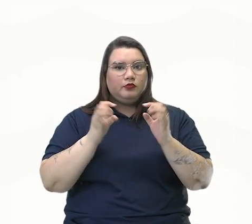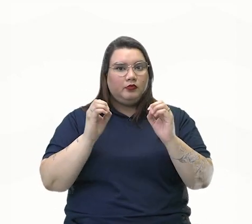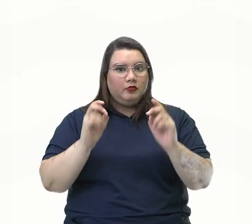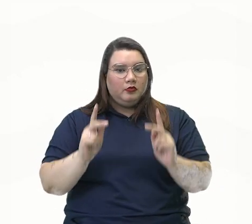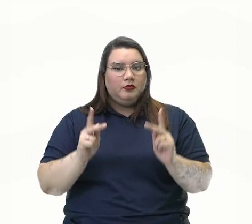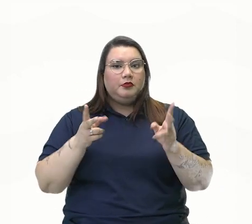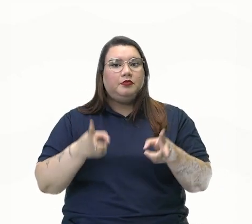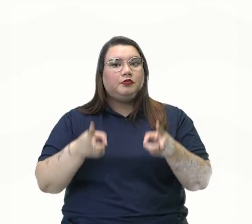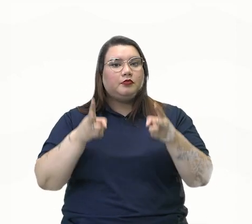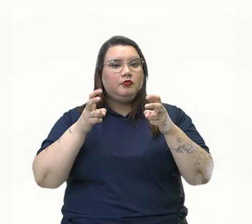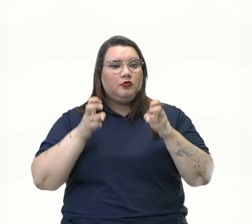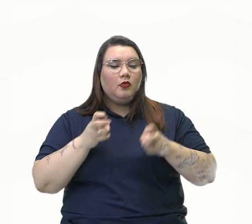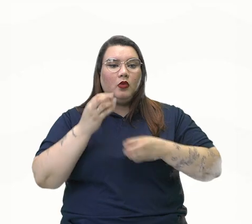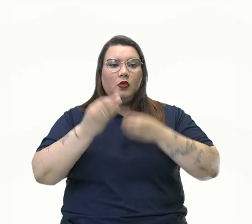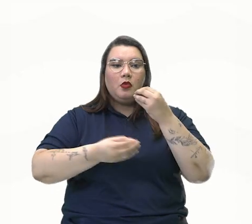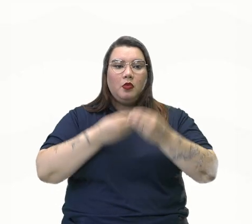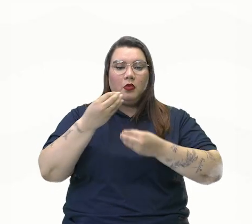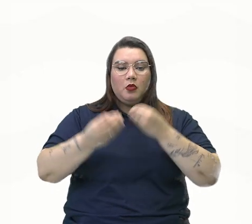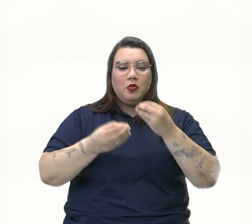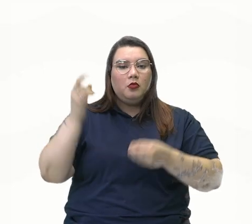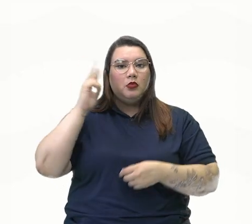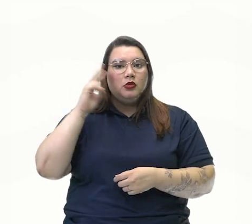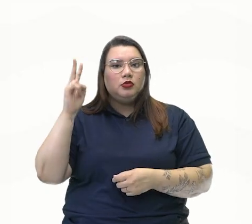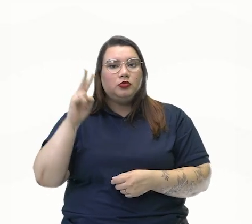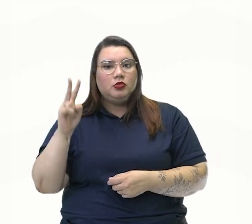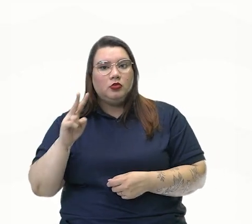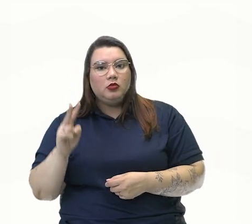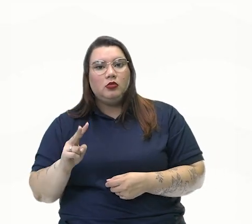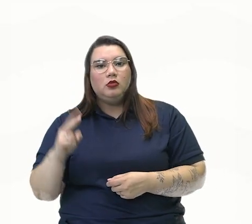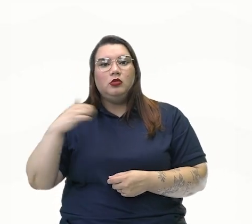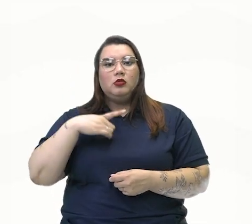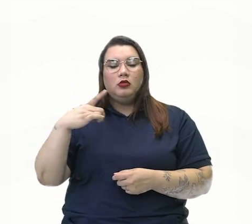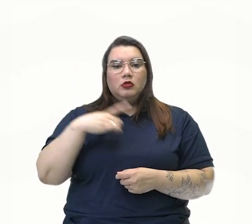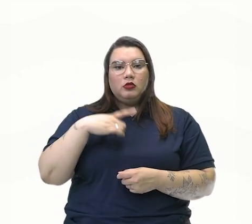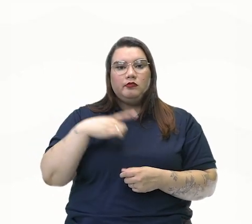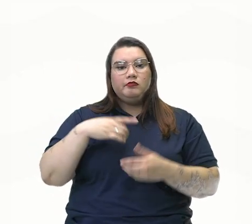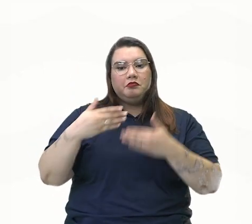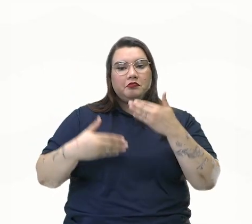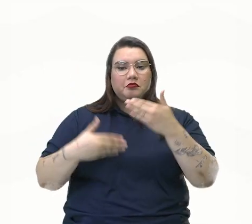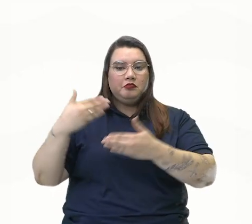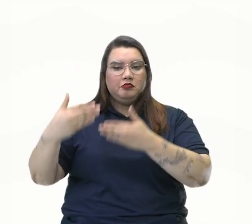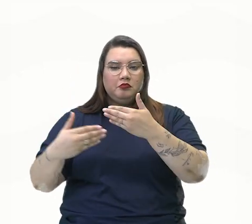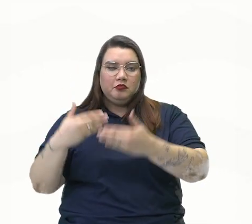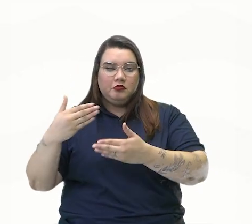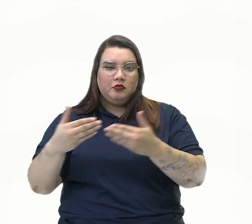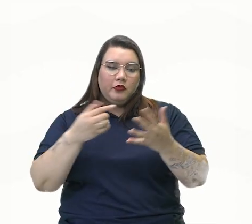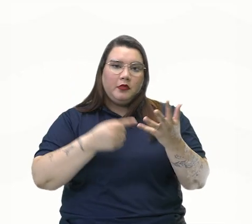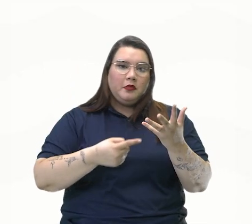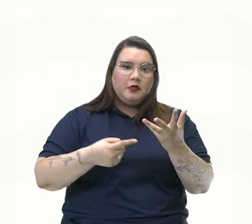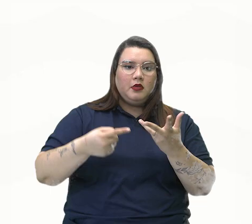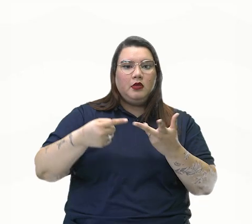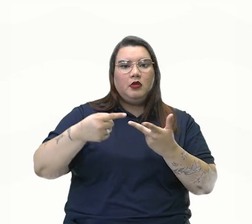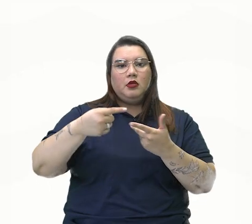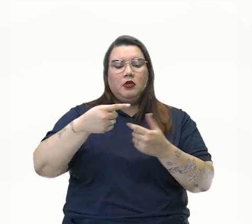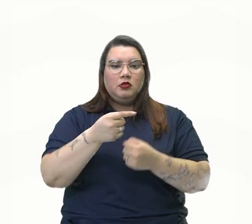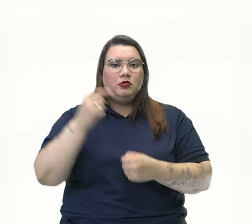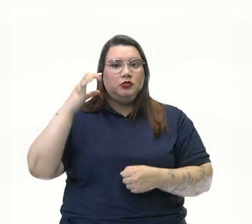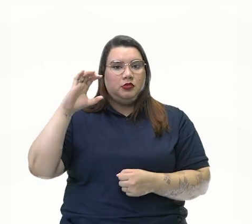correspondente. Vejam aí como a história ela se perpassa aí por